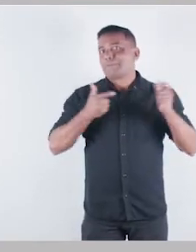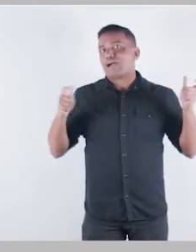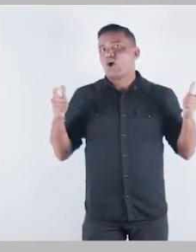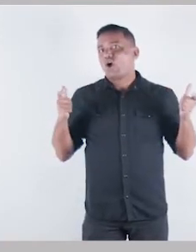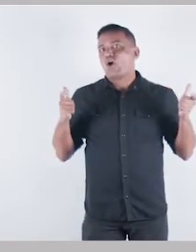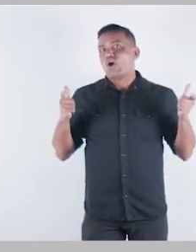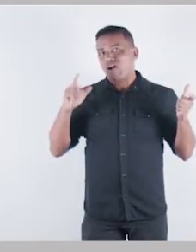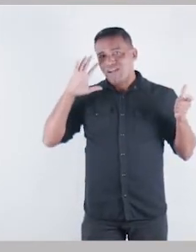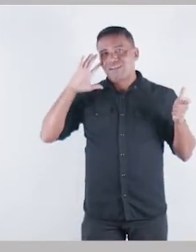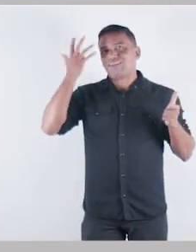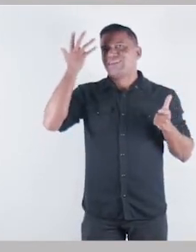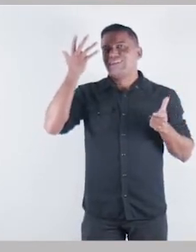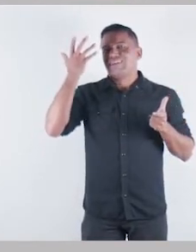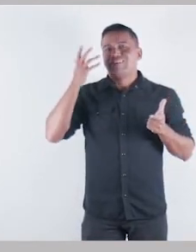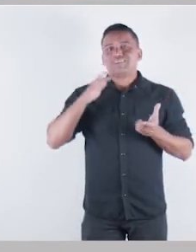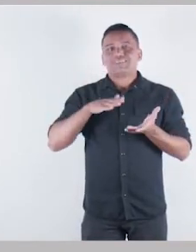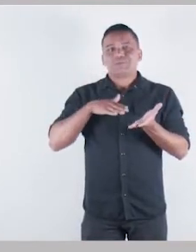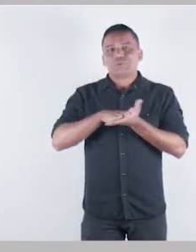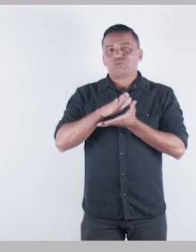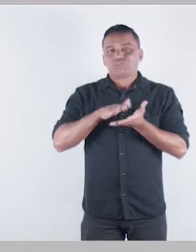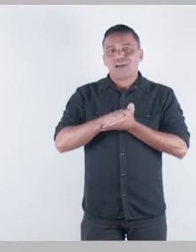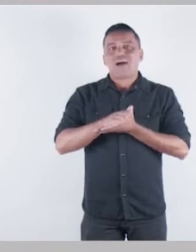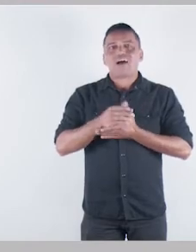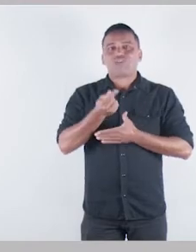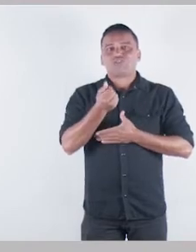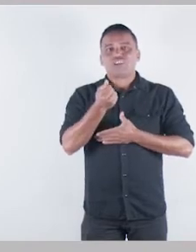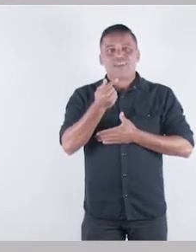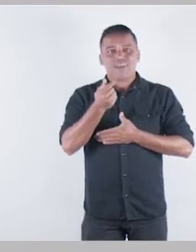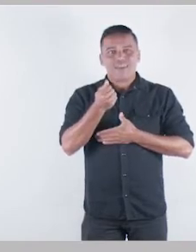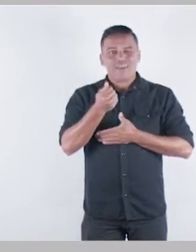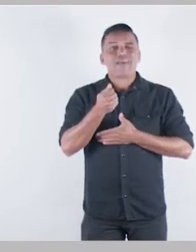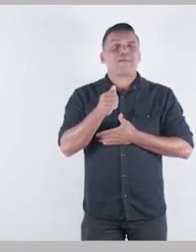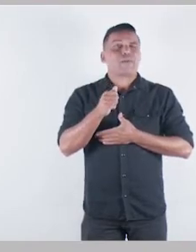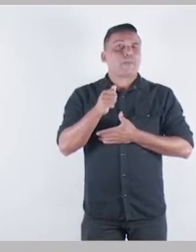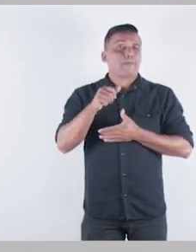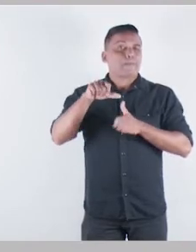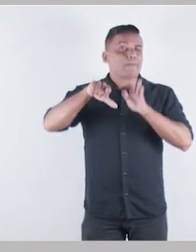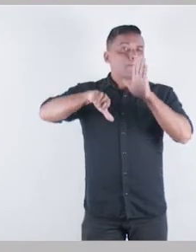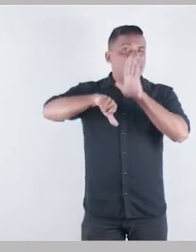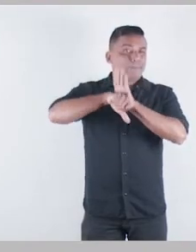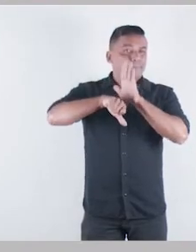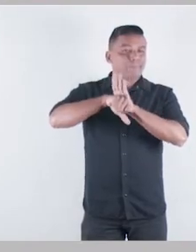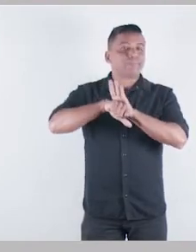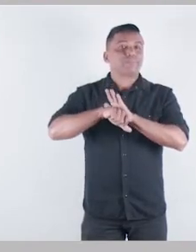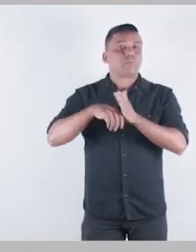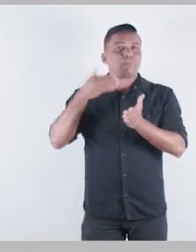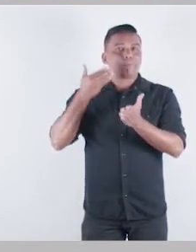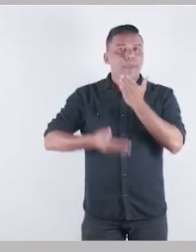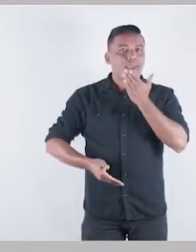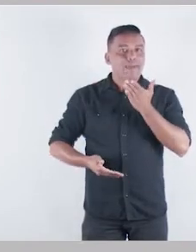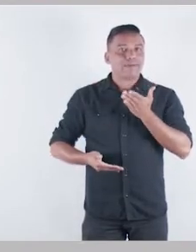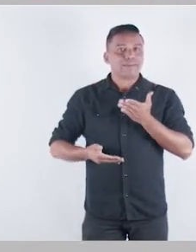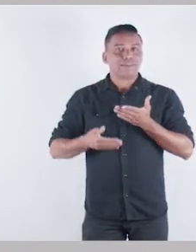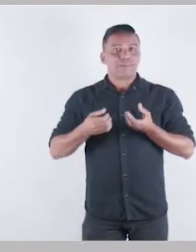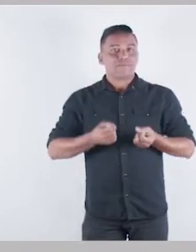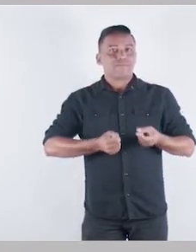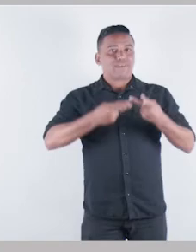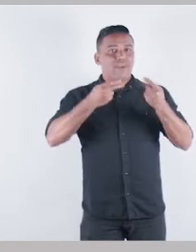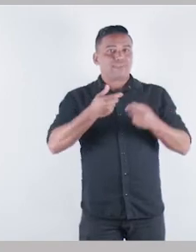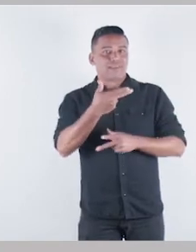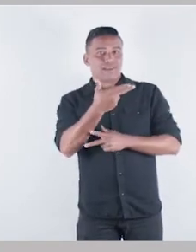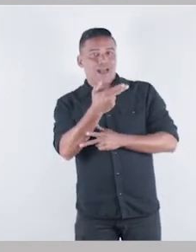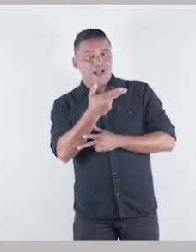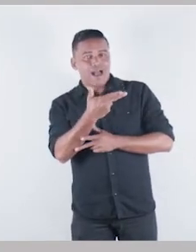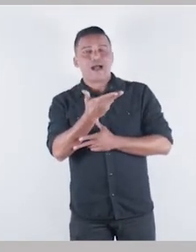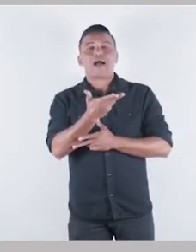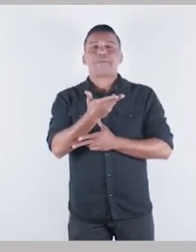de produção de dinheiro ilegal, né? Perde para as armas e depois para as